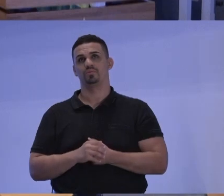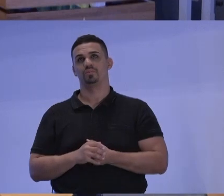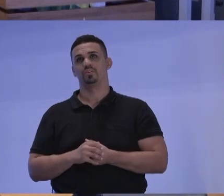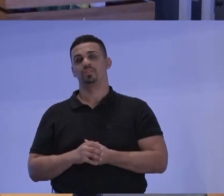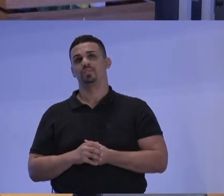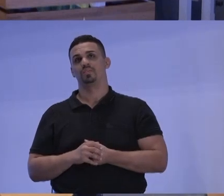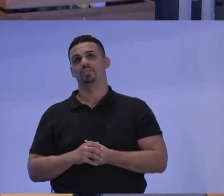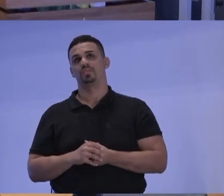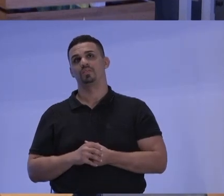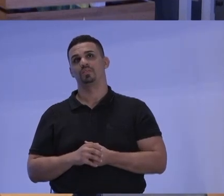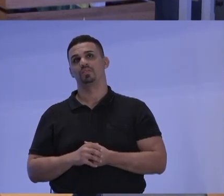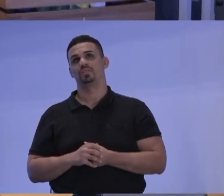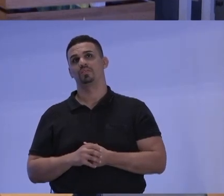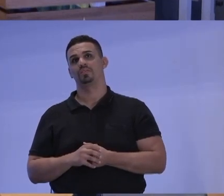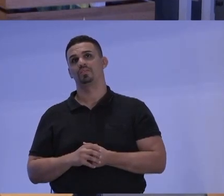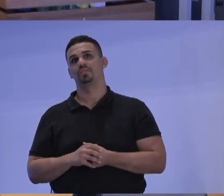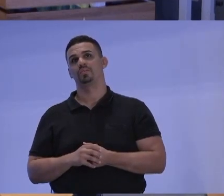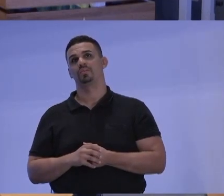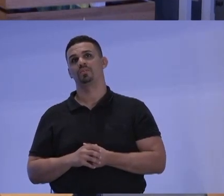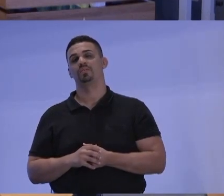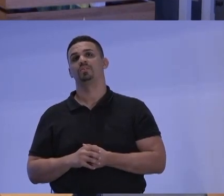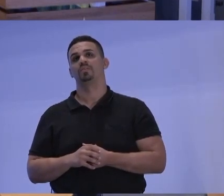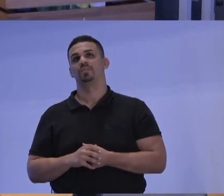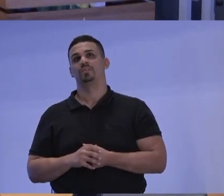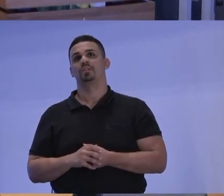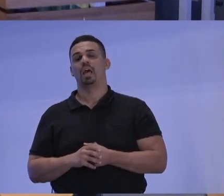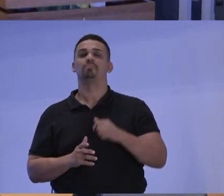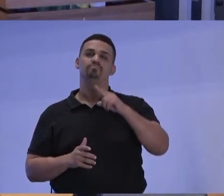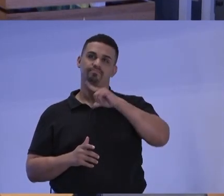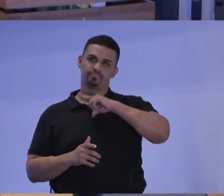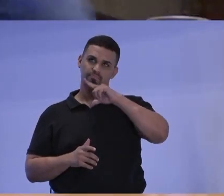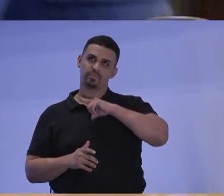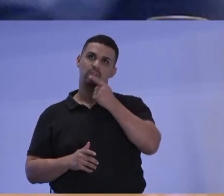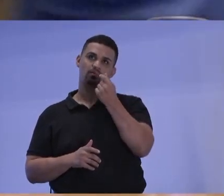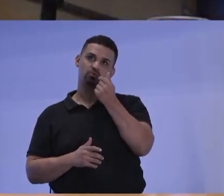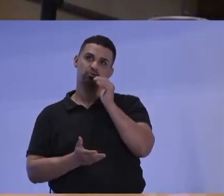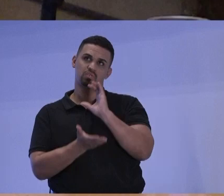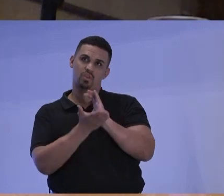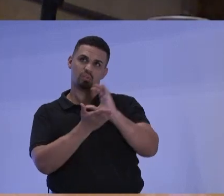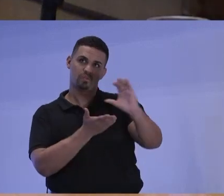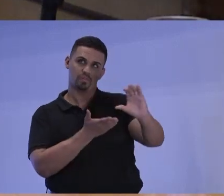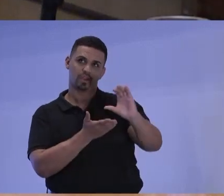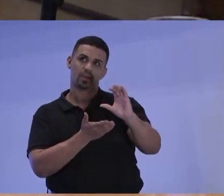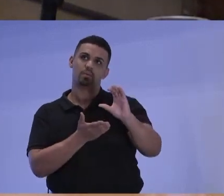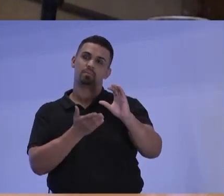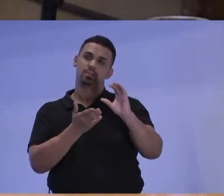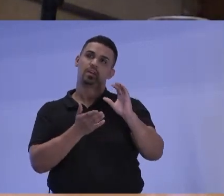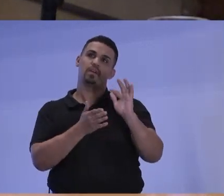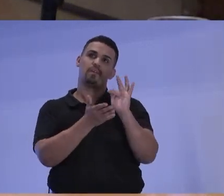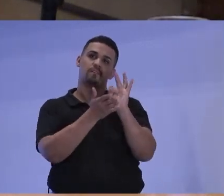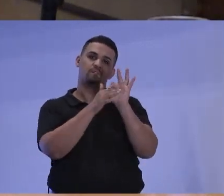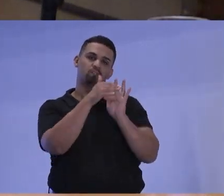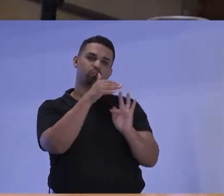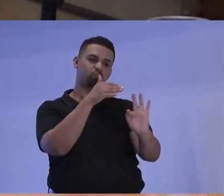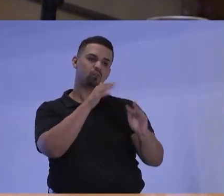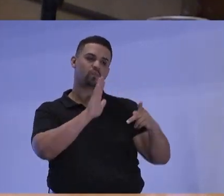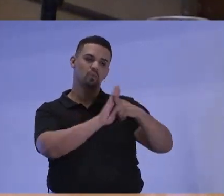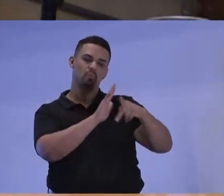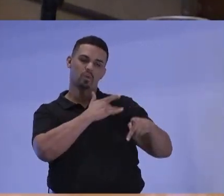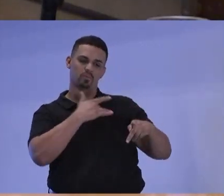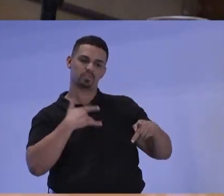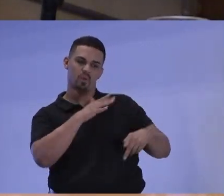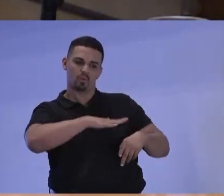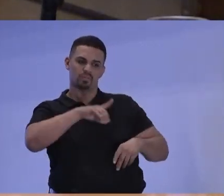Sim, a gente tem essa verba. Essa verba já está no Fundo de Saúde do Distrito Federal. E, desde o